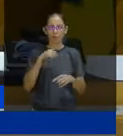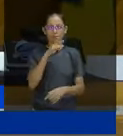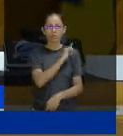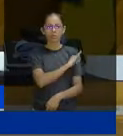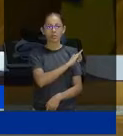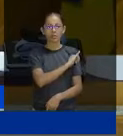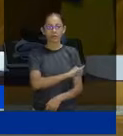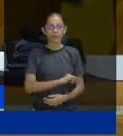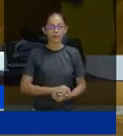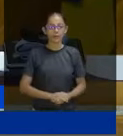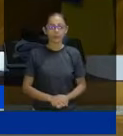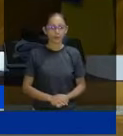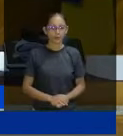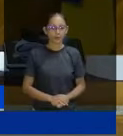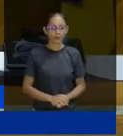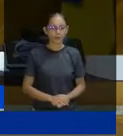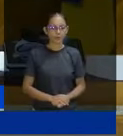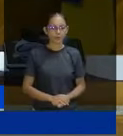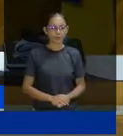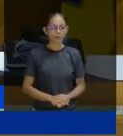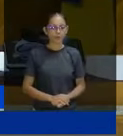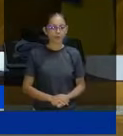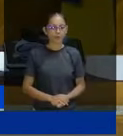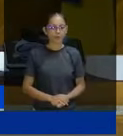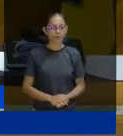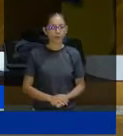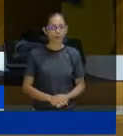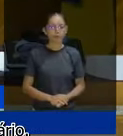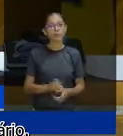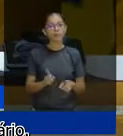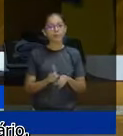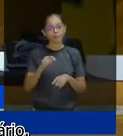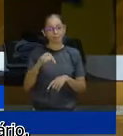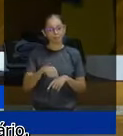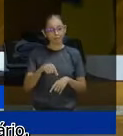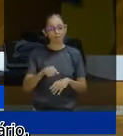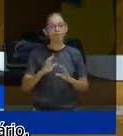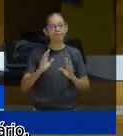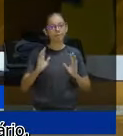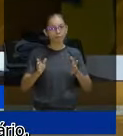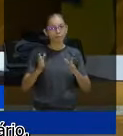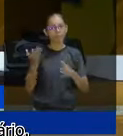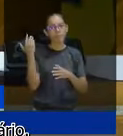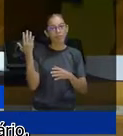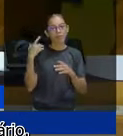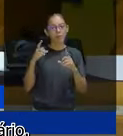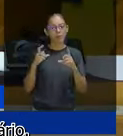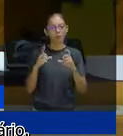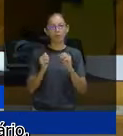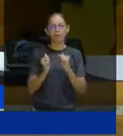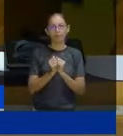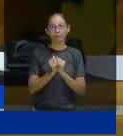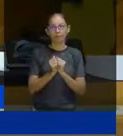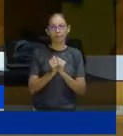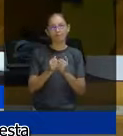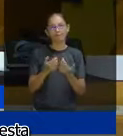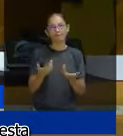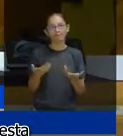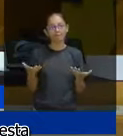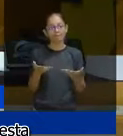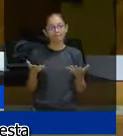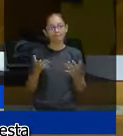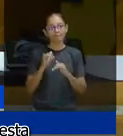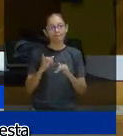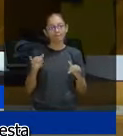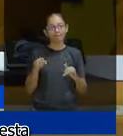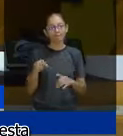de Assis, inclusive ele bateu uma foto bem aqui neste local, neste plenário, e é que então com muito pesar que nós